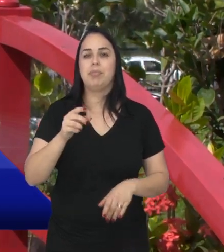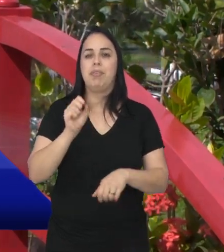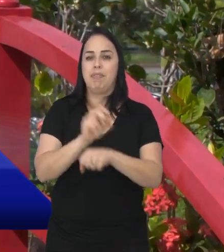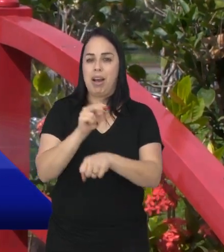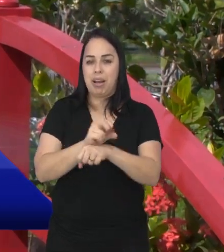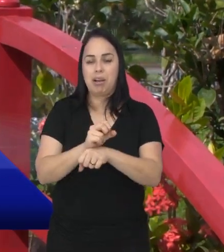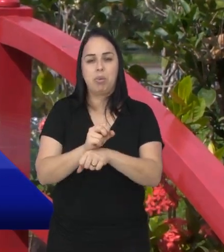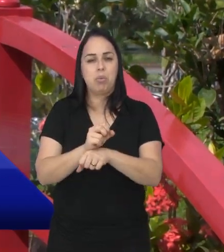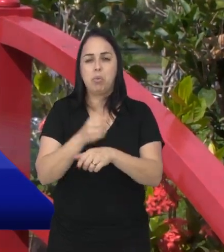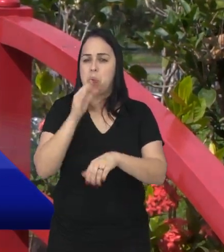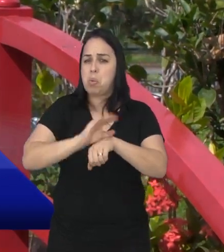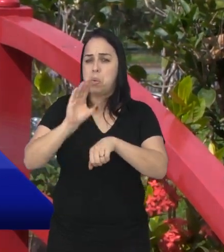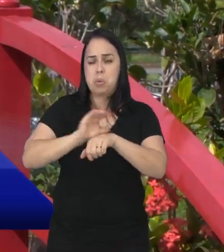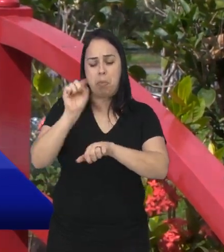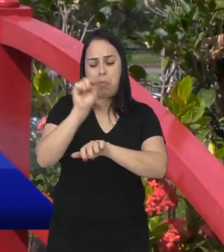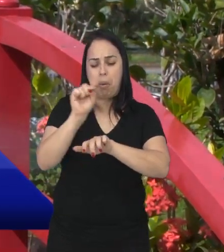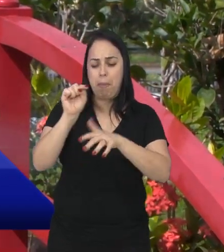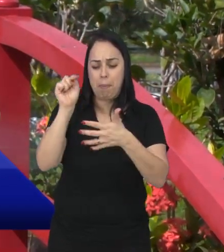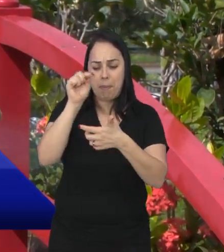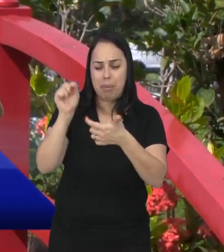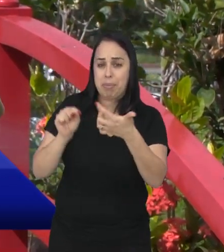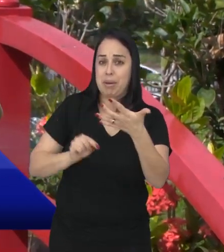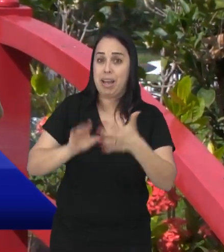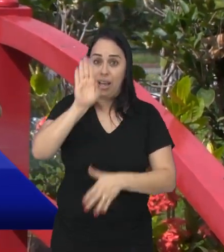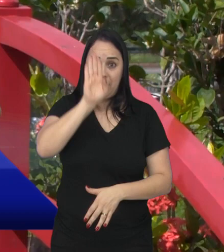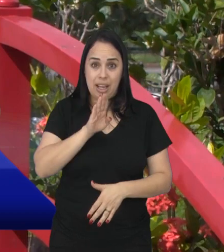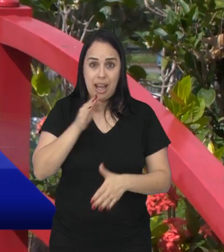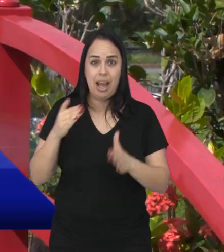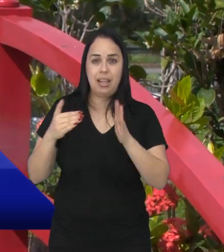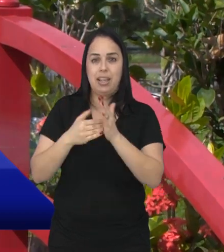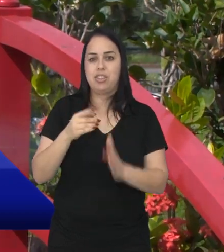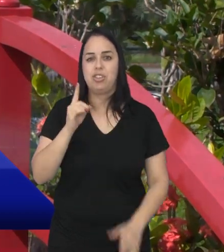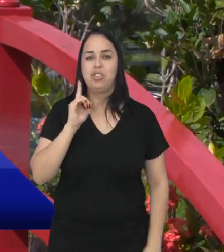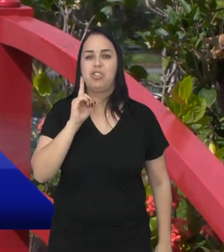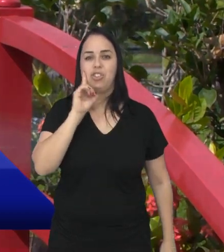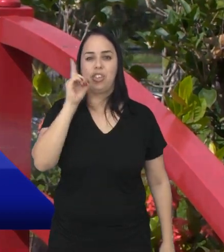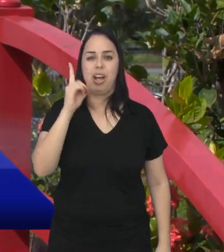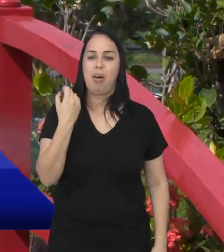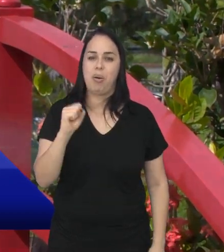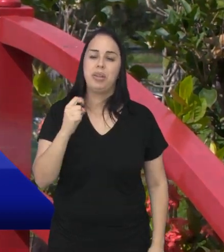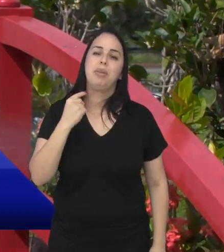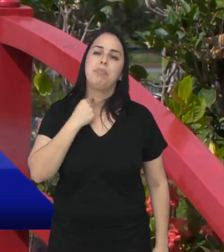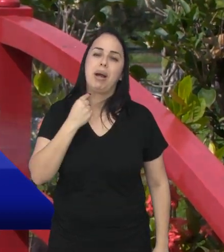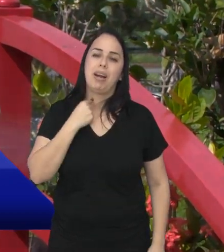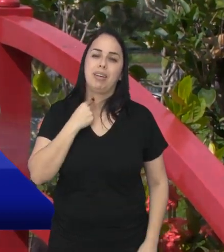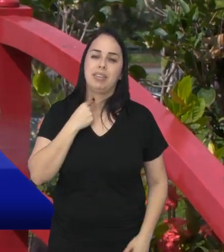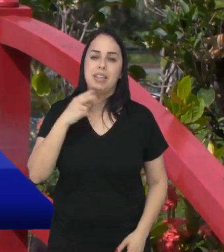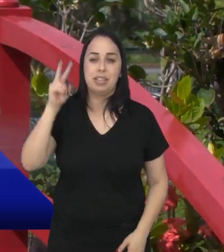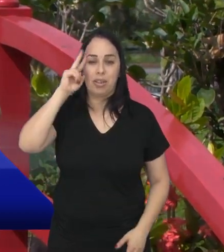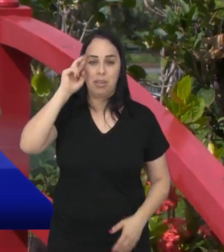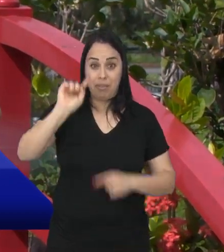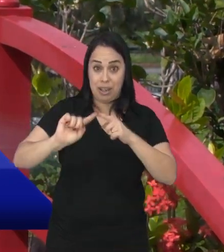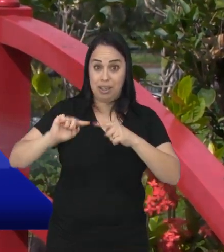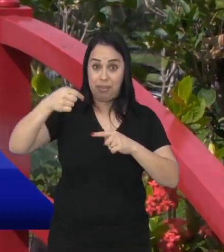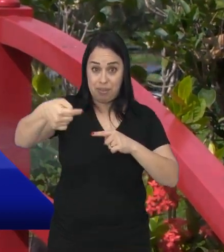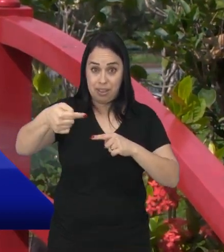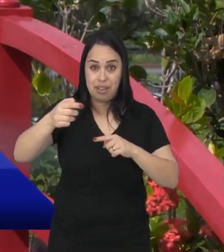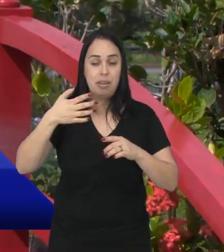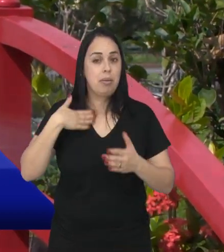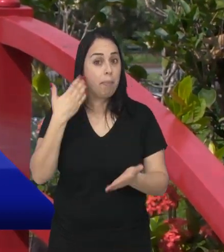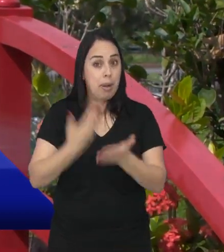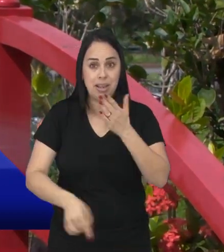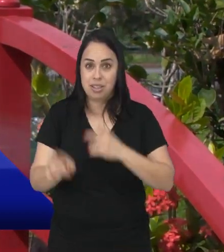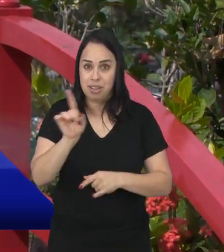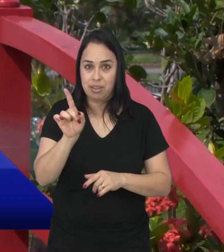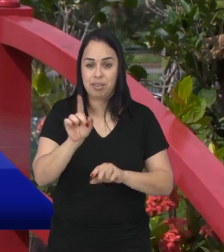cursos profissionalizantes gratuitos de graça viu as inscrições vão até dia 8 de Maio próxima segunda-feira então não perca